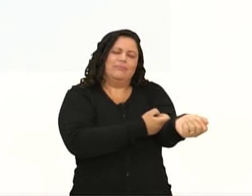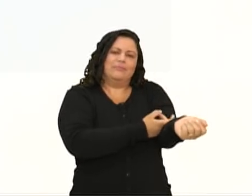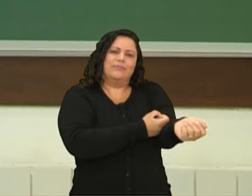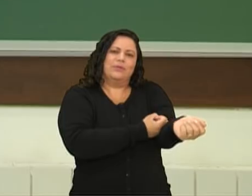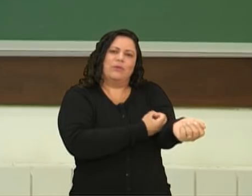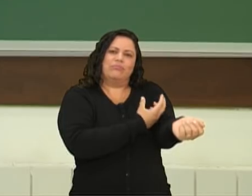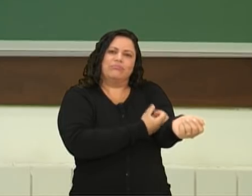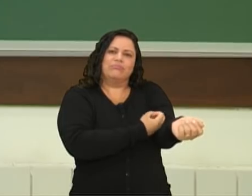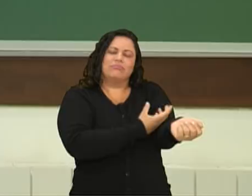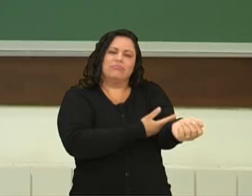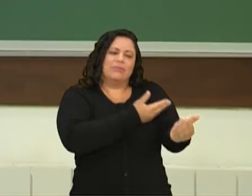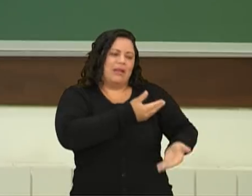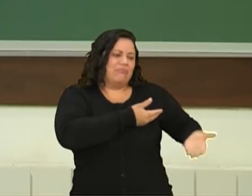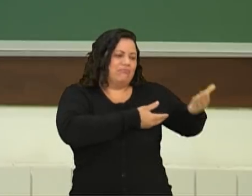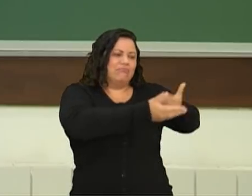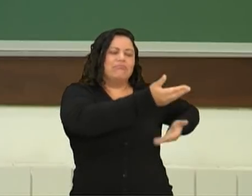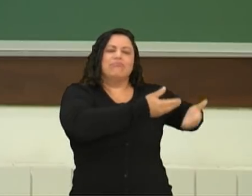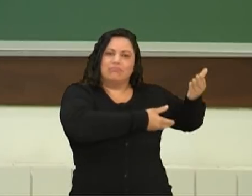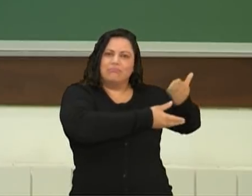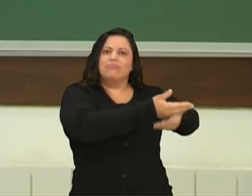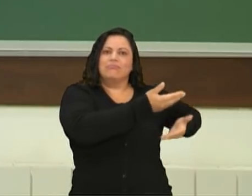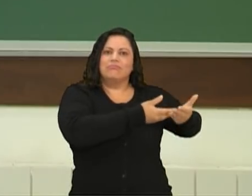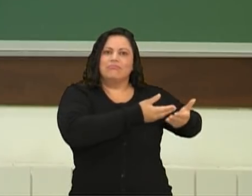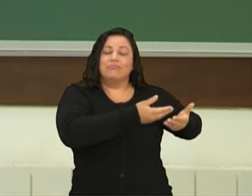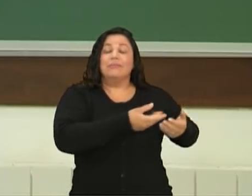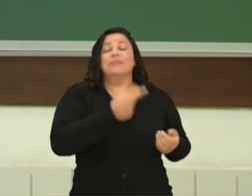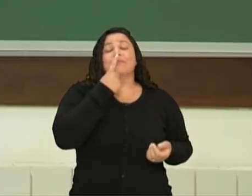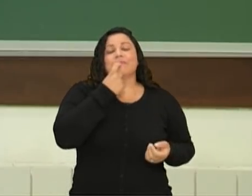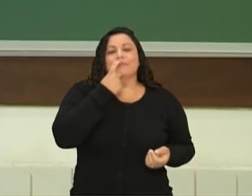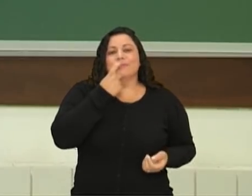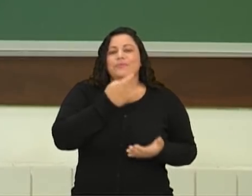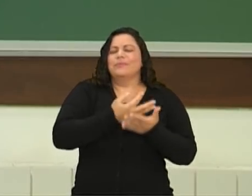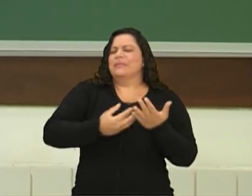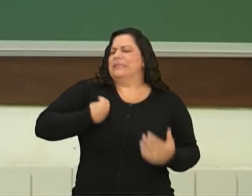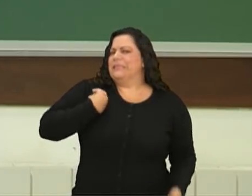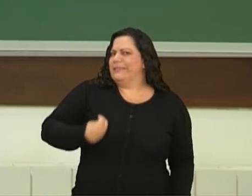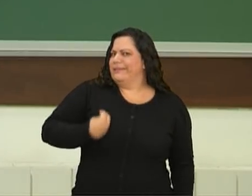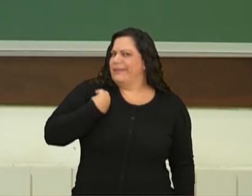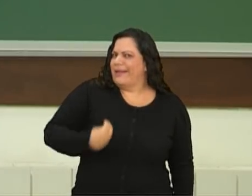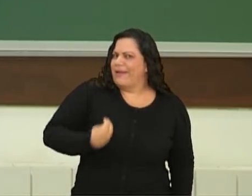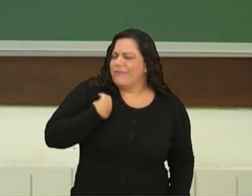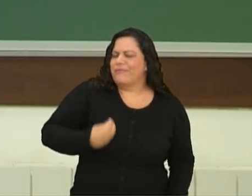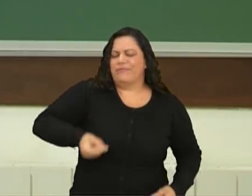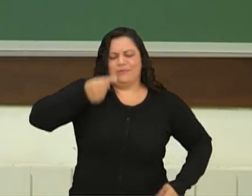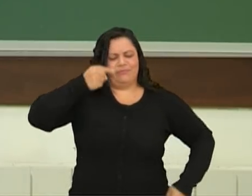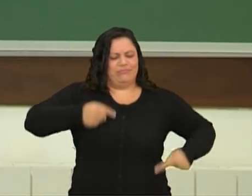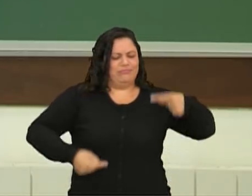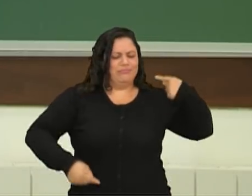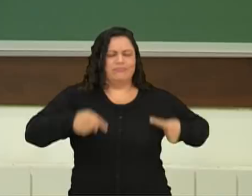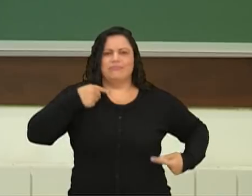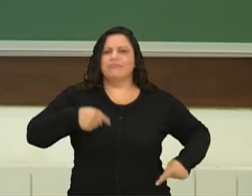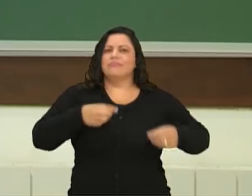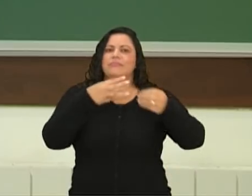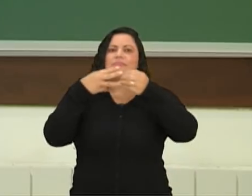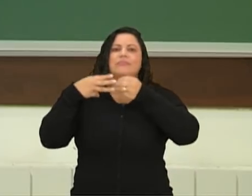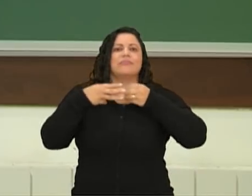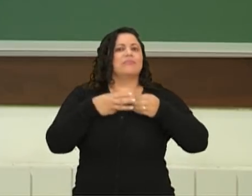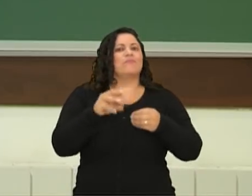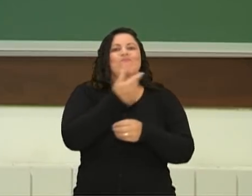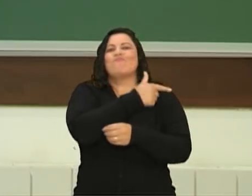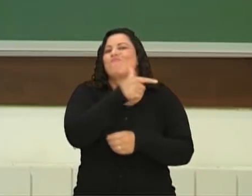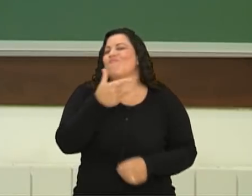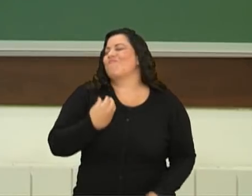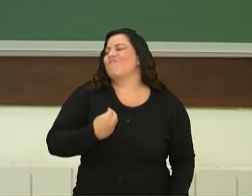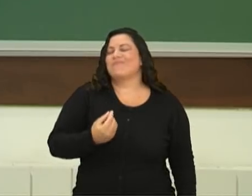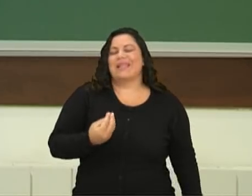você já sabe o quanto ele é importante. Sangue é vida, né? Sem ele circulando aí por todas as células do nosso corpo, não existe